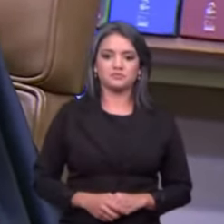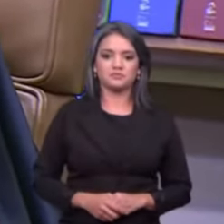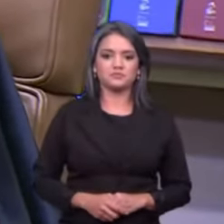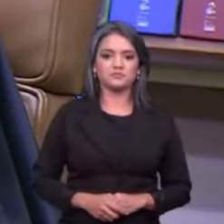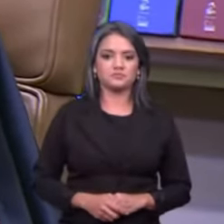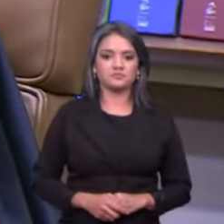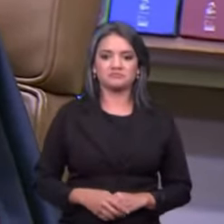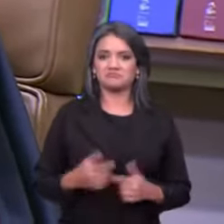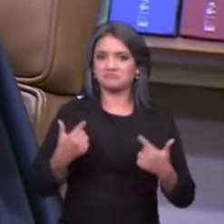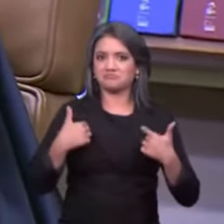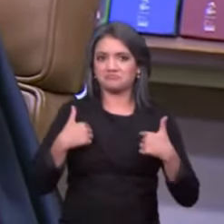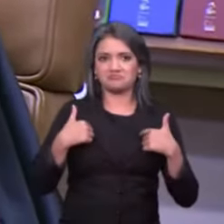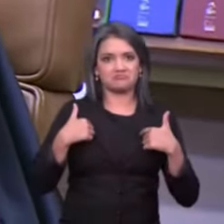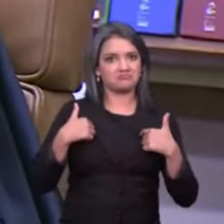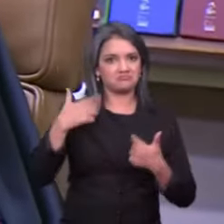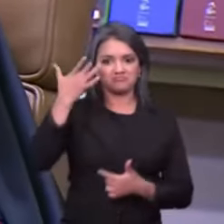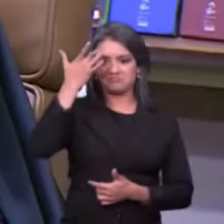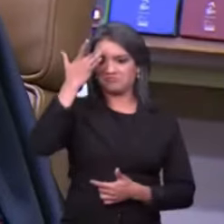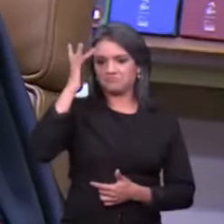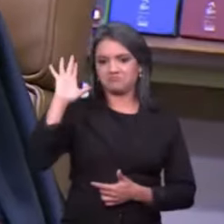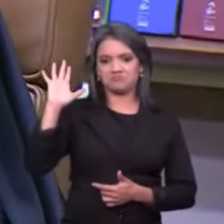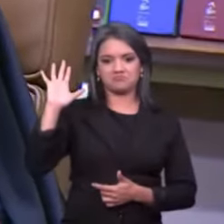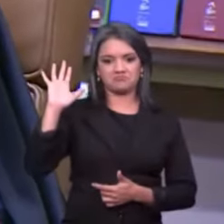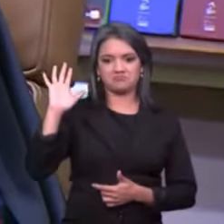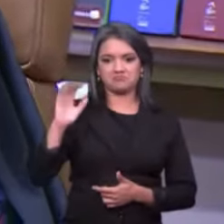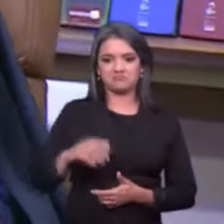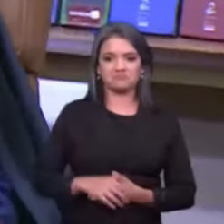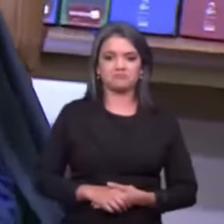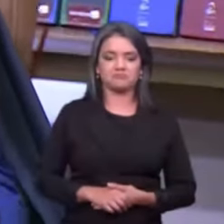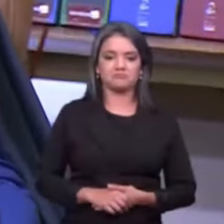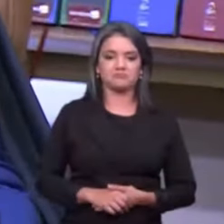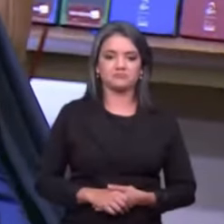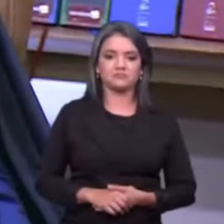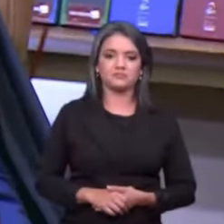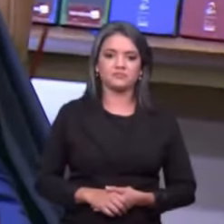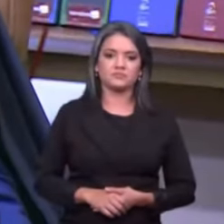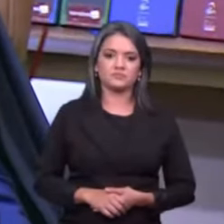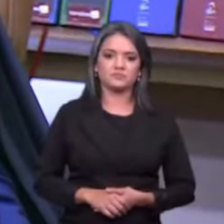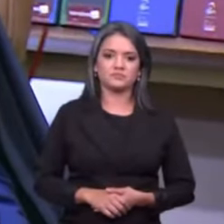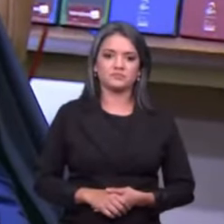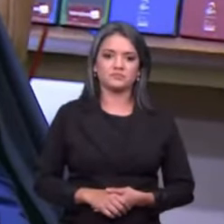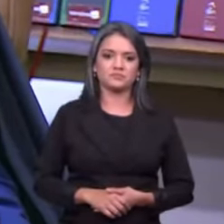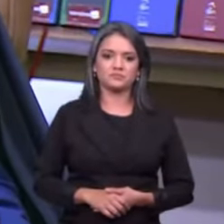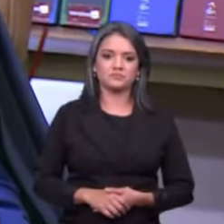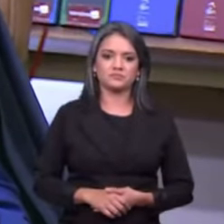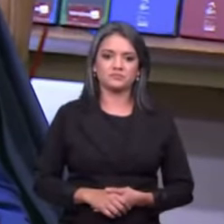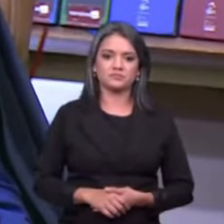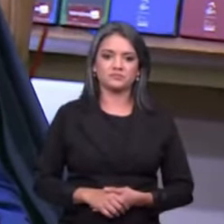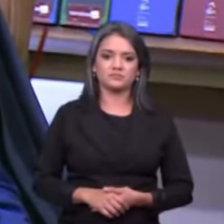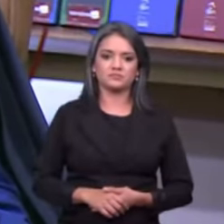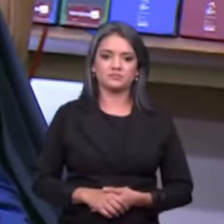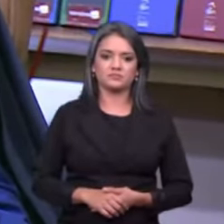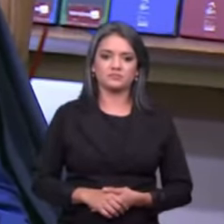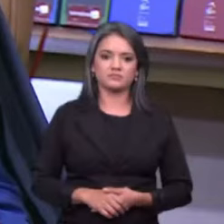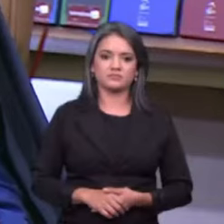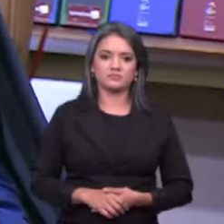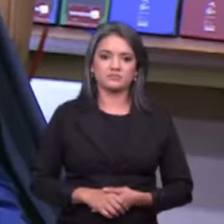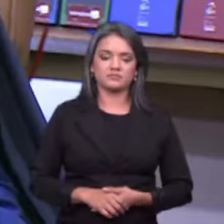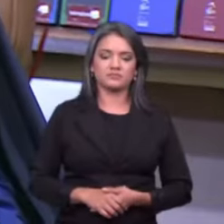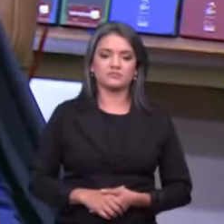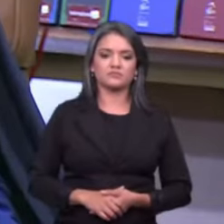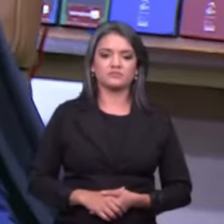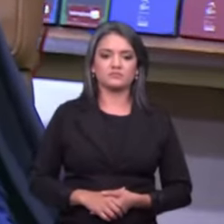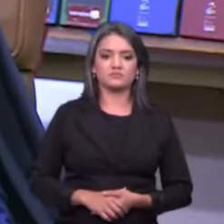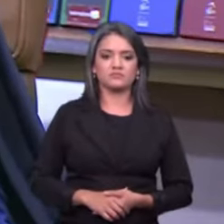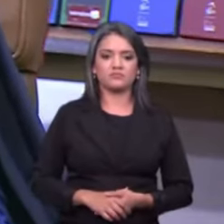Não tenho. Eu penso que cabe